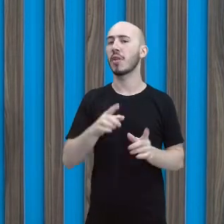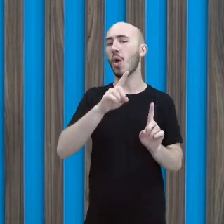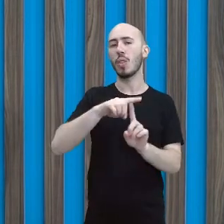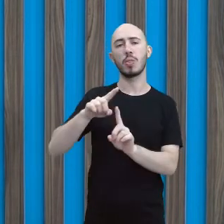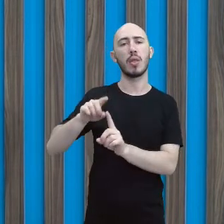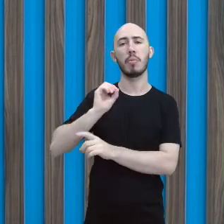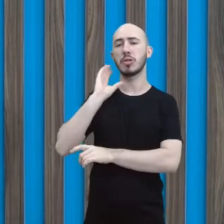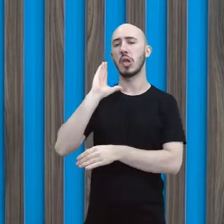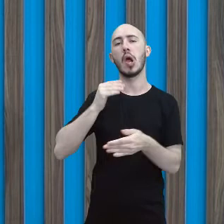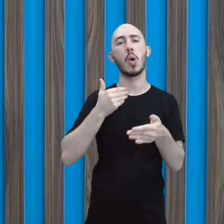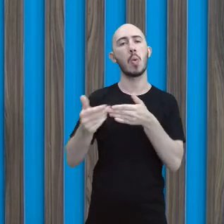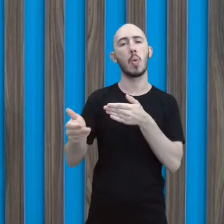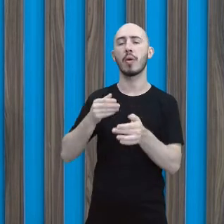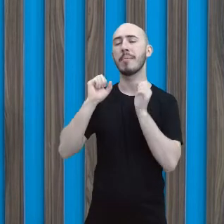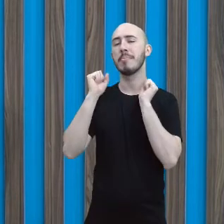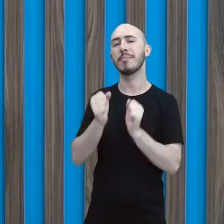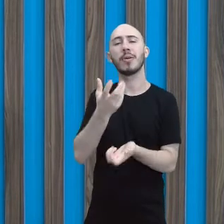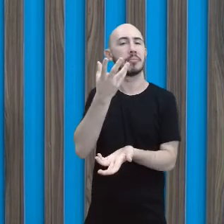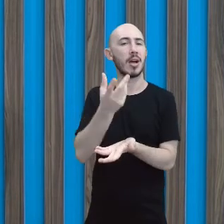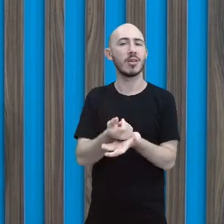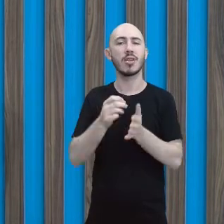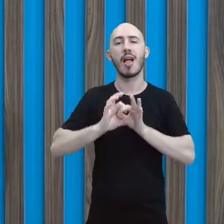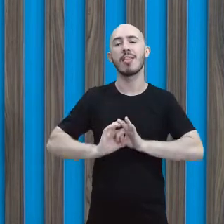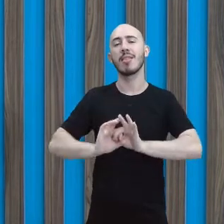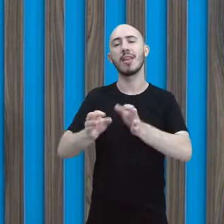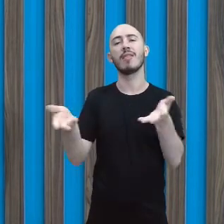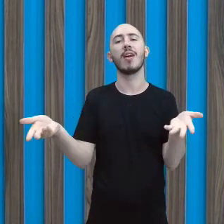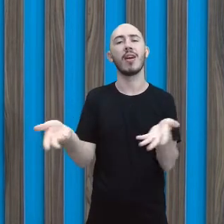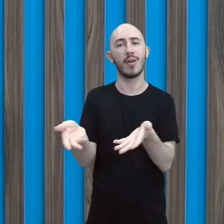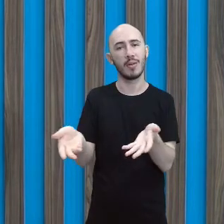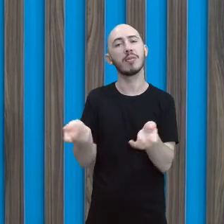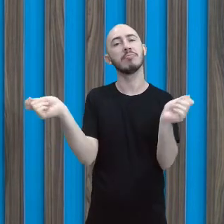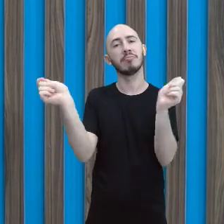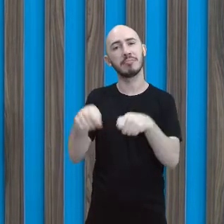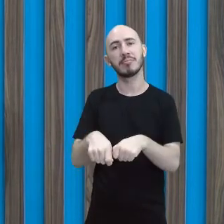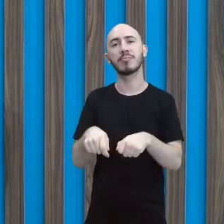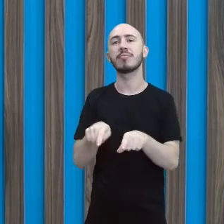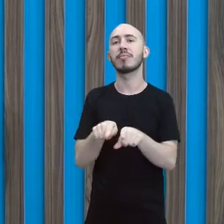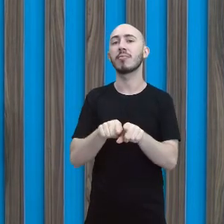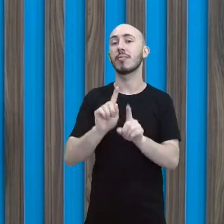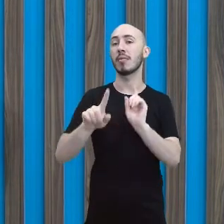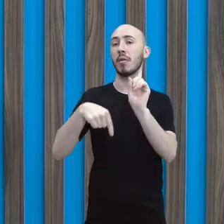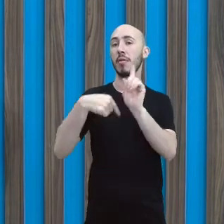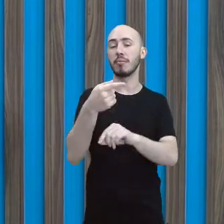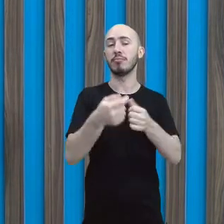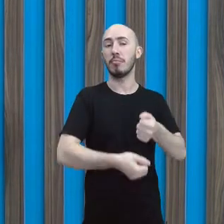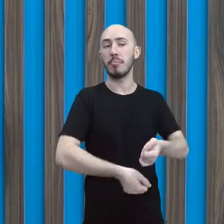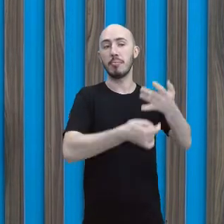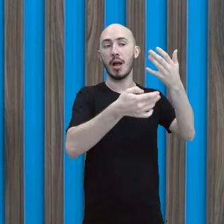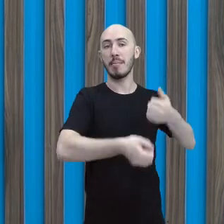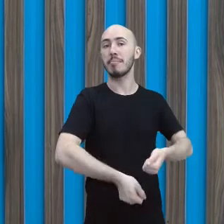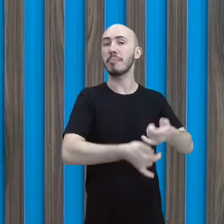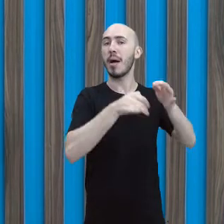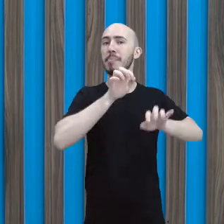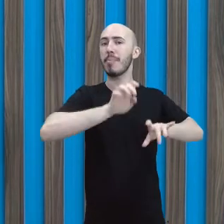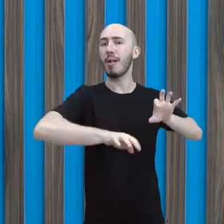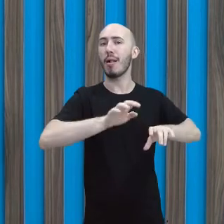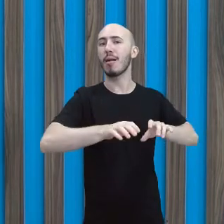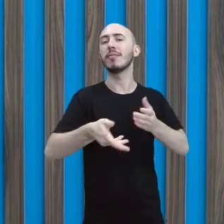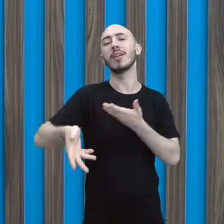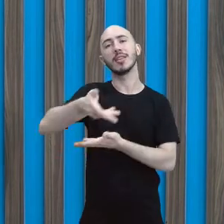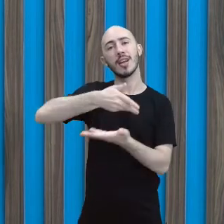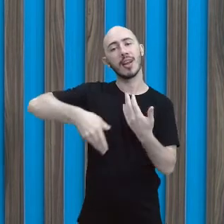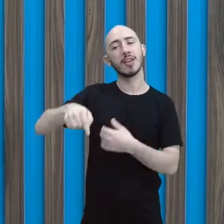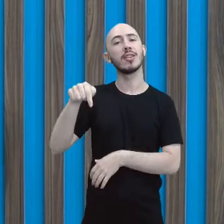modelo de seu celular, possa agora baixar o aplicativo, mandar a sua mensagem e interagir